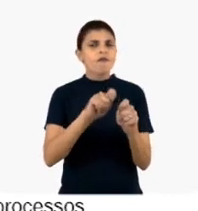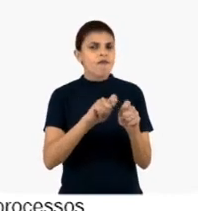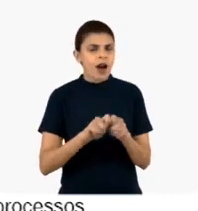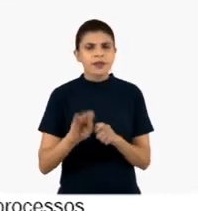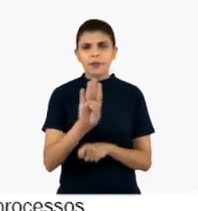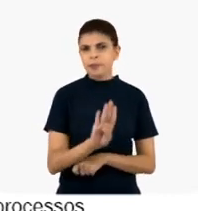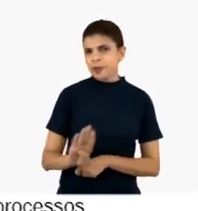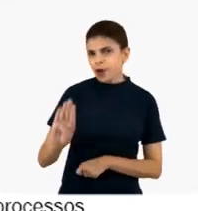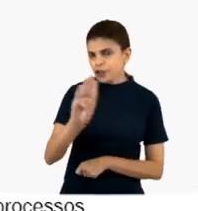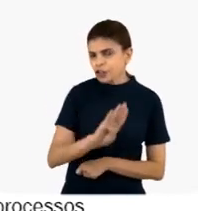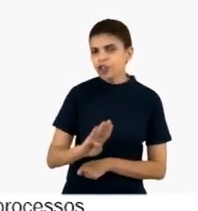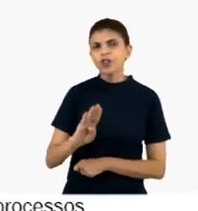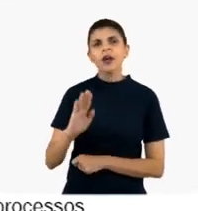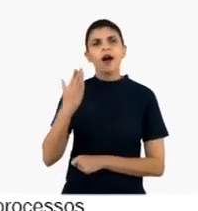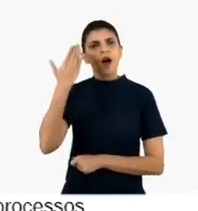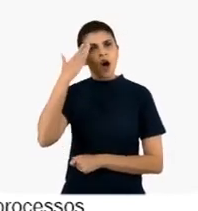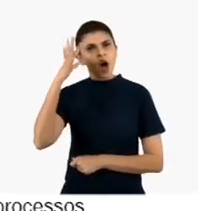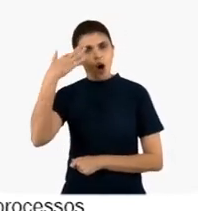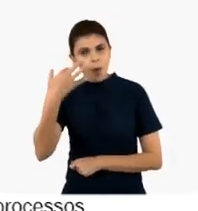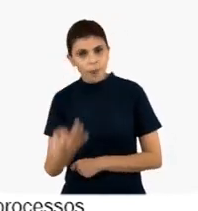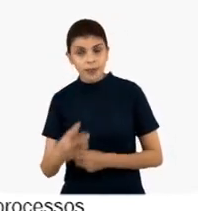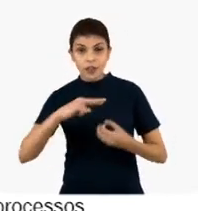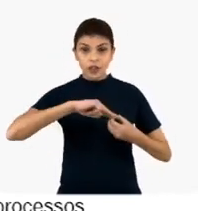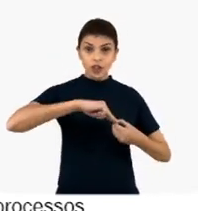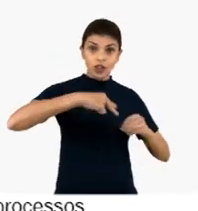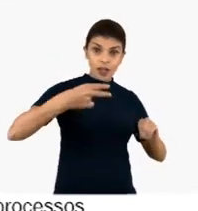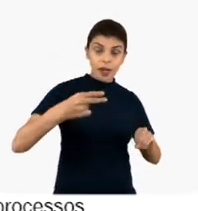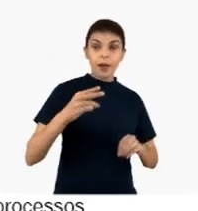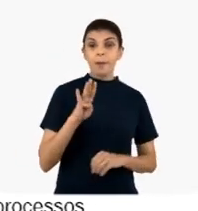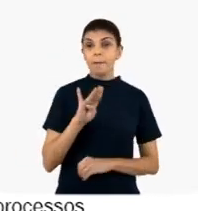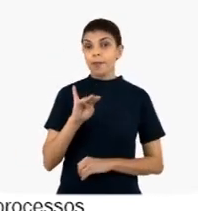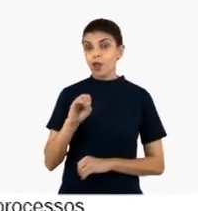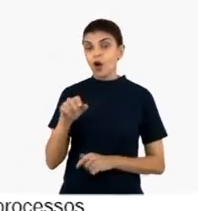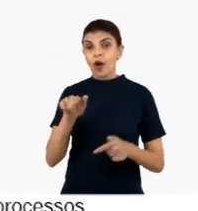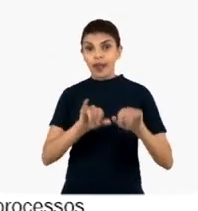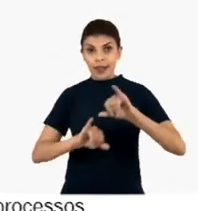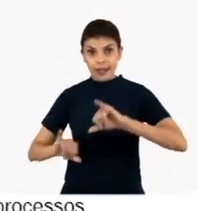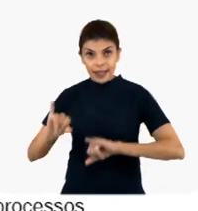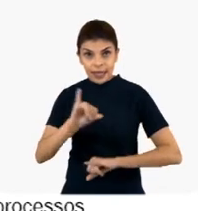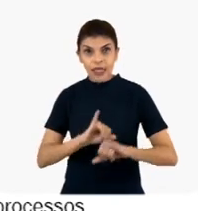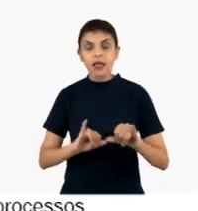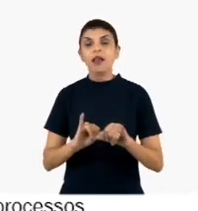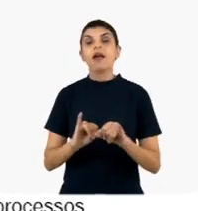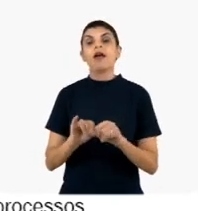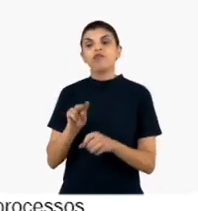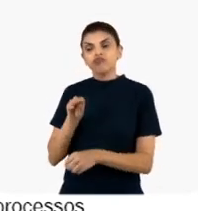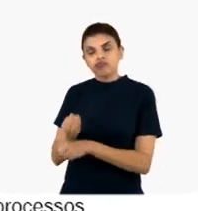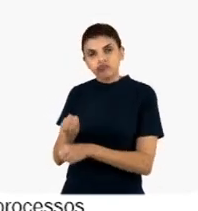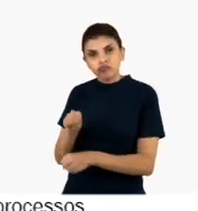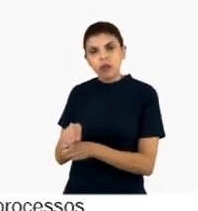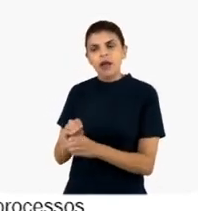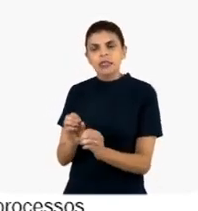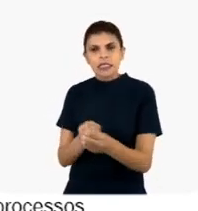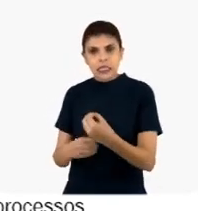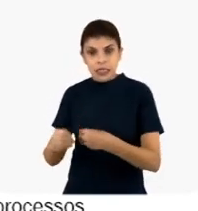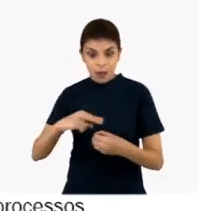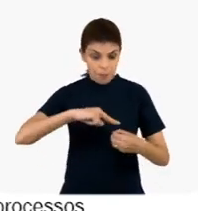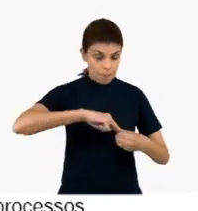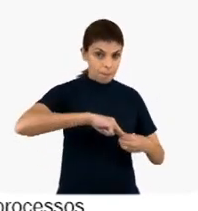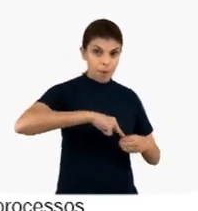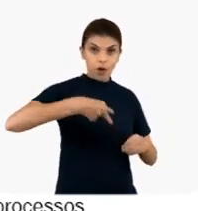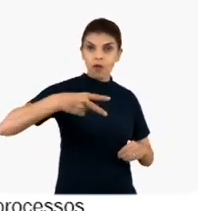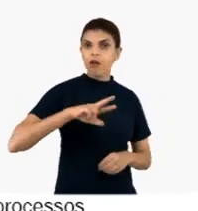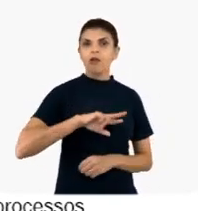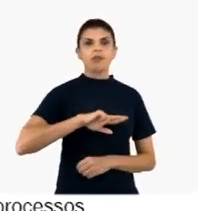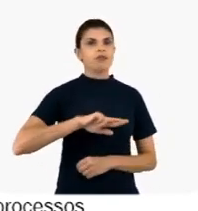entendimento da biologia, da bioquímica, da genética, do cultivo de células. Então, a